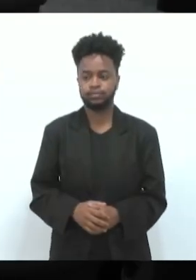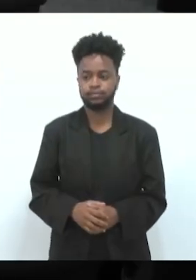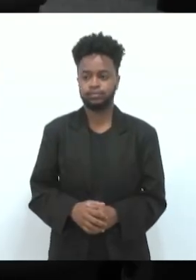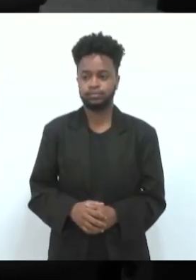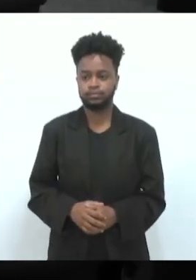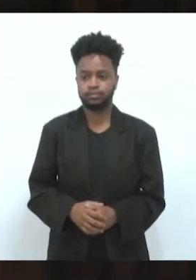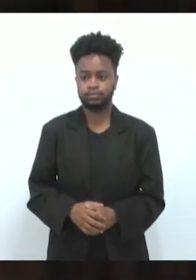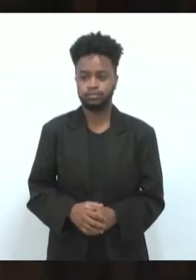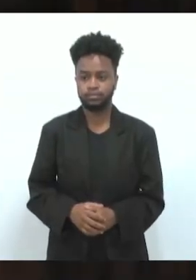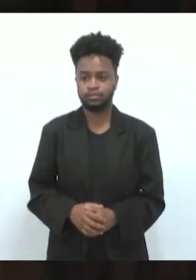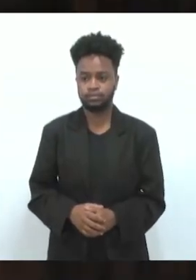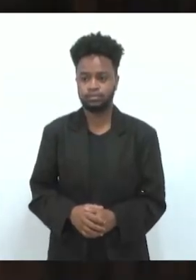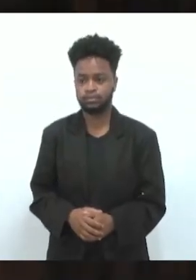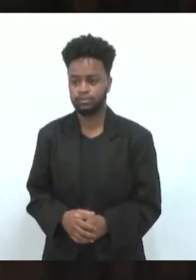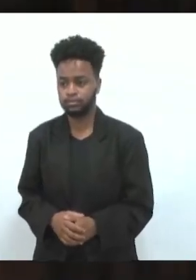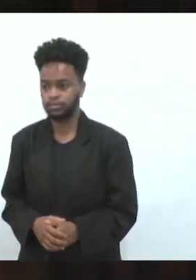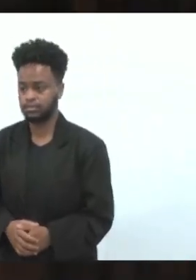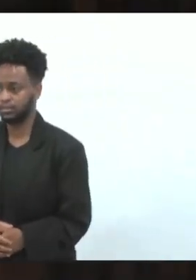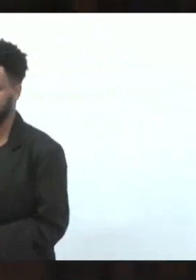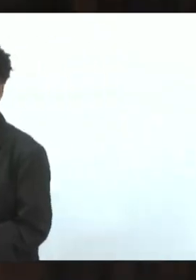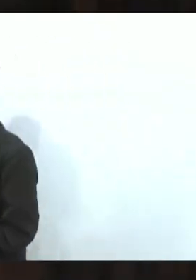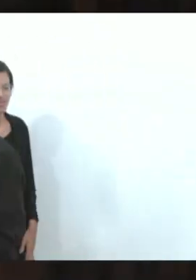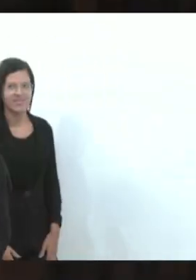Anuncio Bom dia, em presidente. primeira discussão. Eu